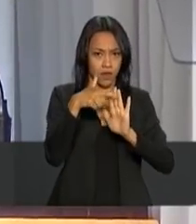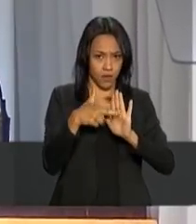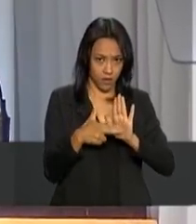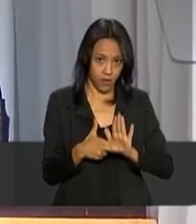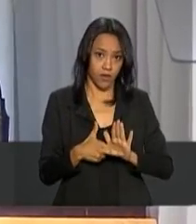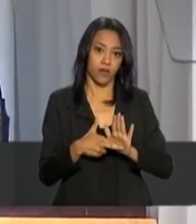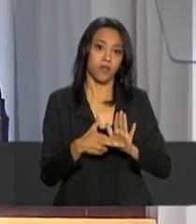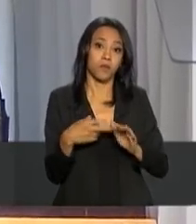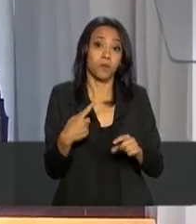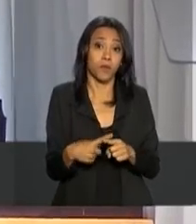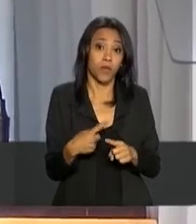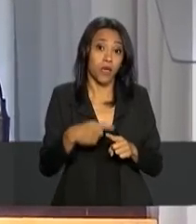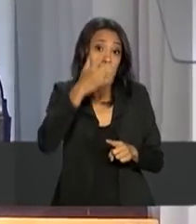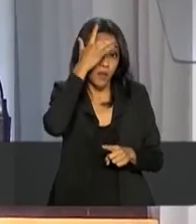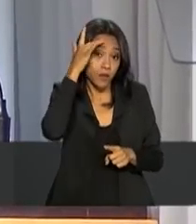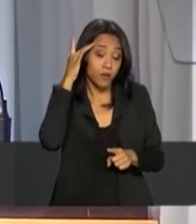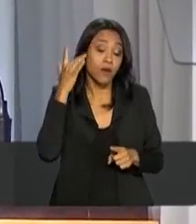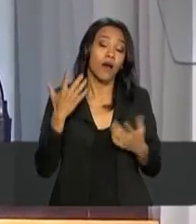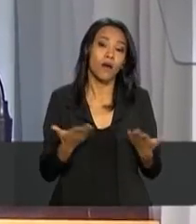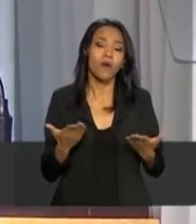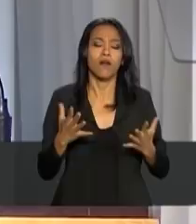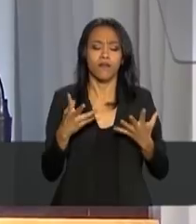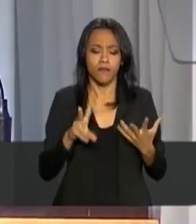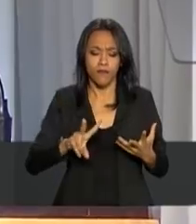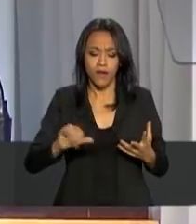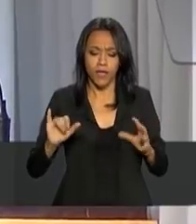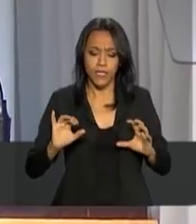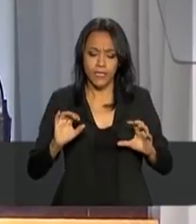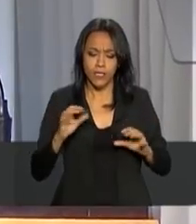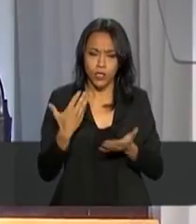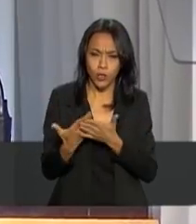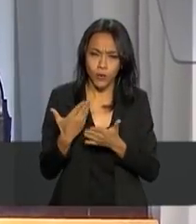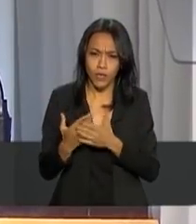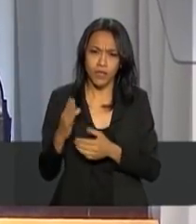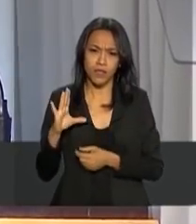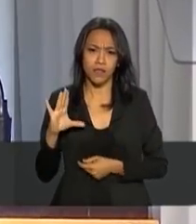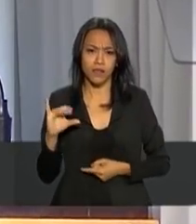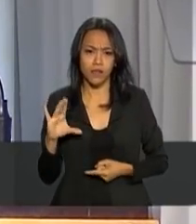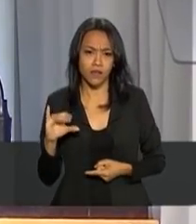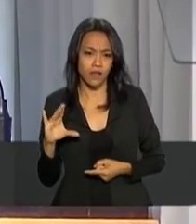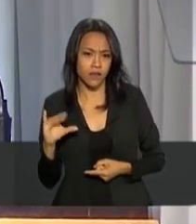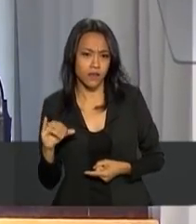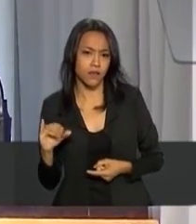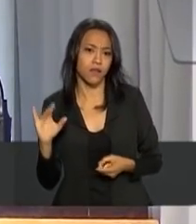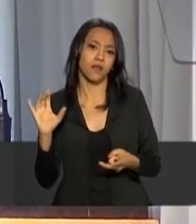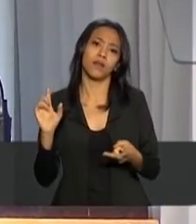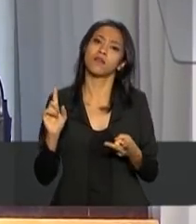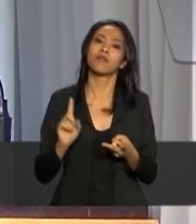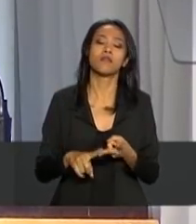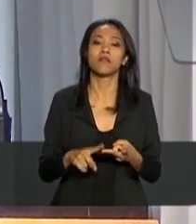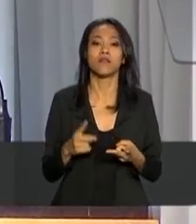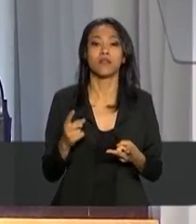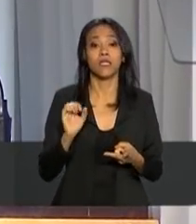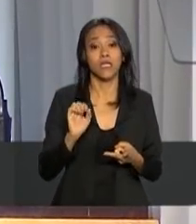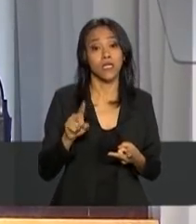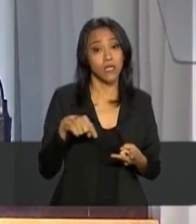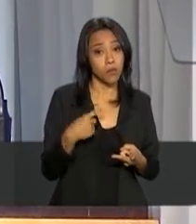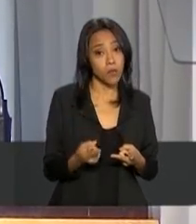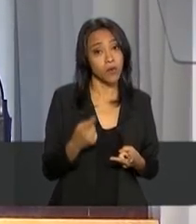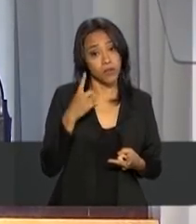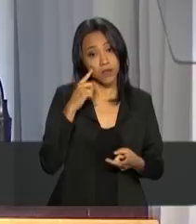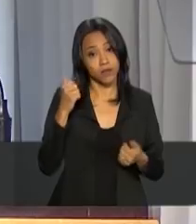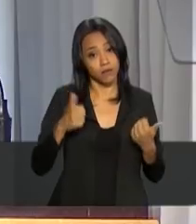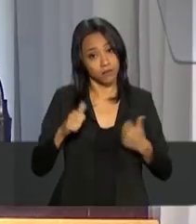agora a pessoa vai se dedicar mais a determinados itens, ciências exatas, etc., ciências humanas, etc., depois faz as suas